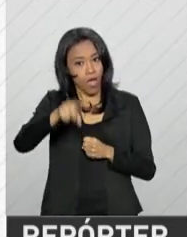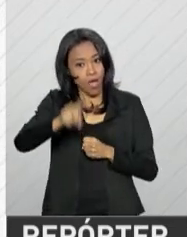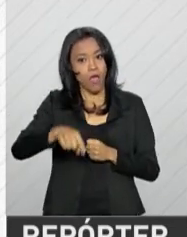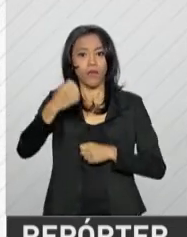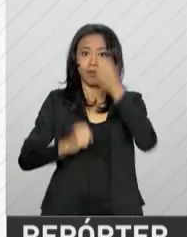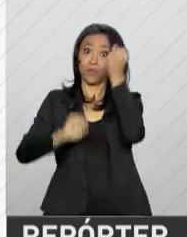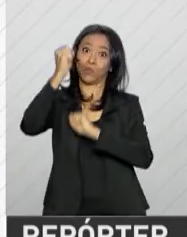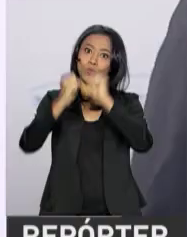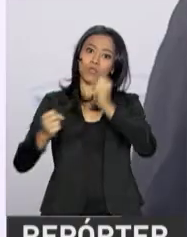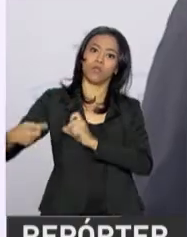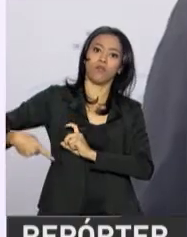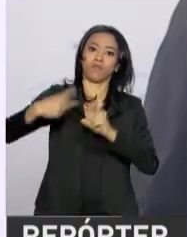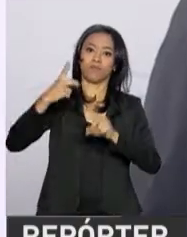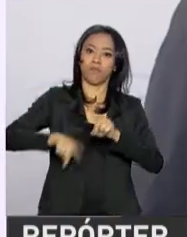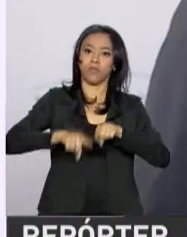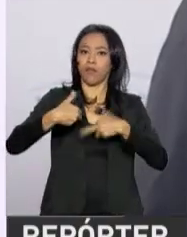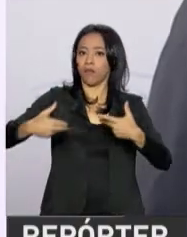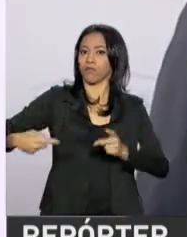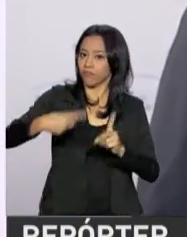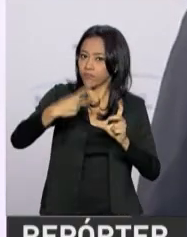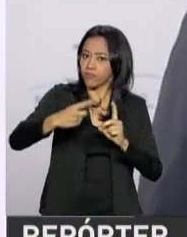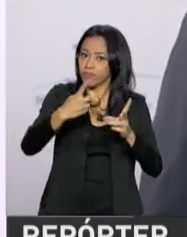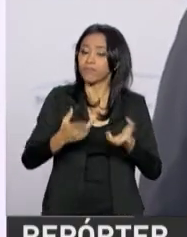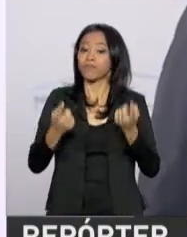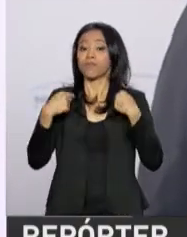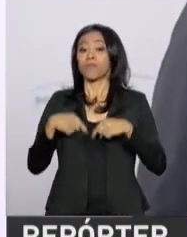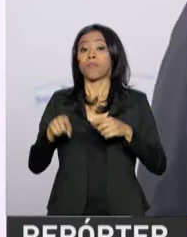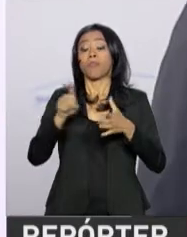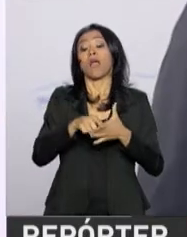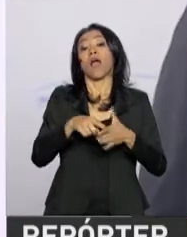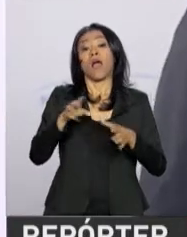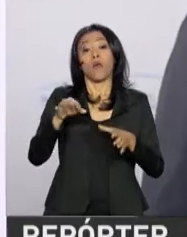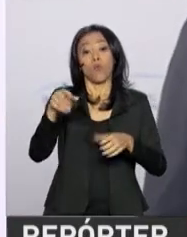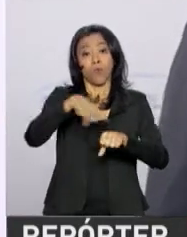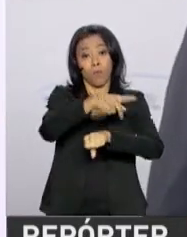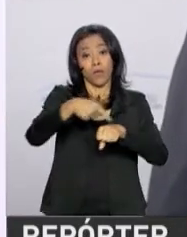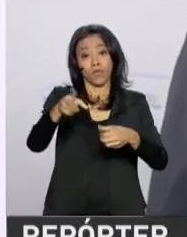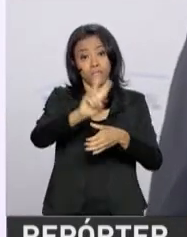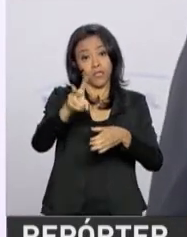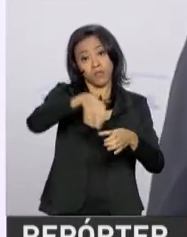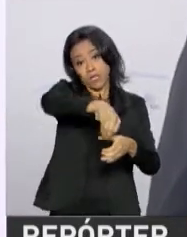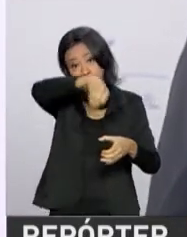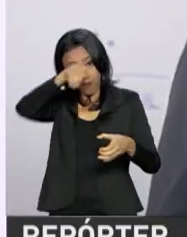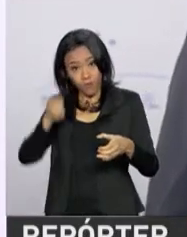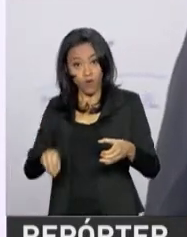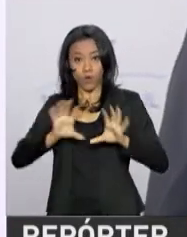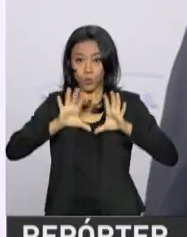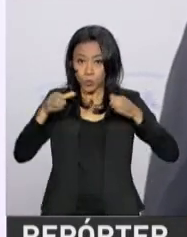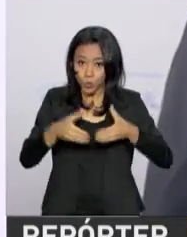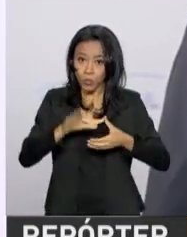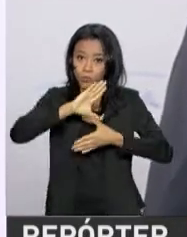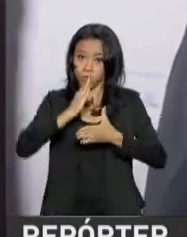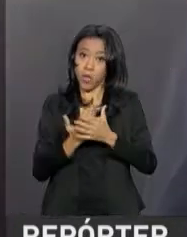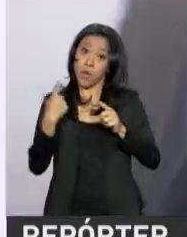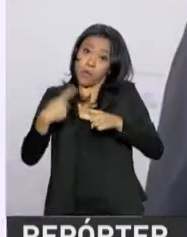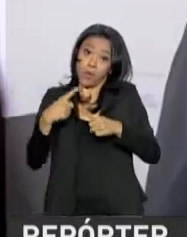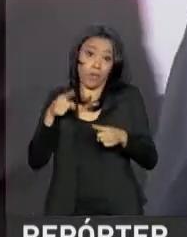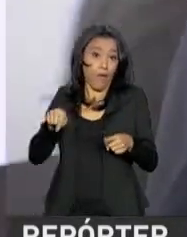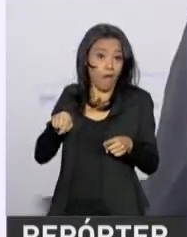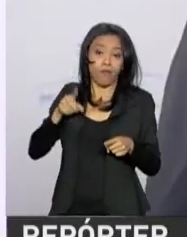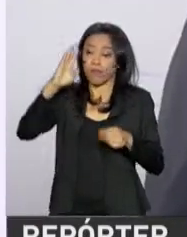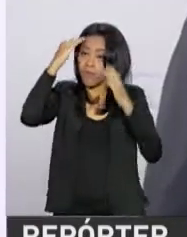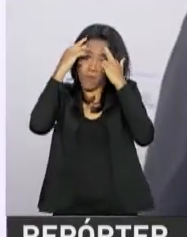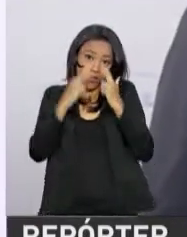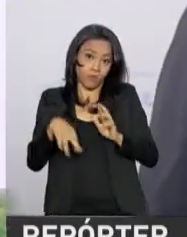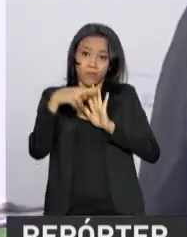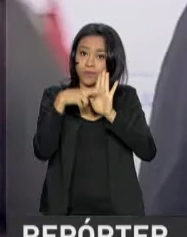industrializados a venezuela suspensa do mercosul desde 2016 por quebra do princípio democrático também foi lembrado é que